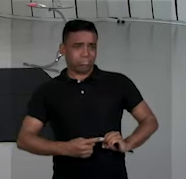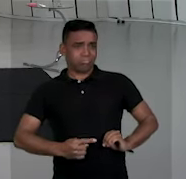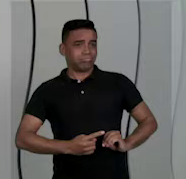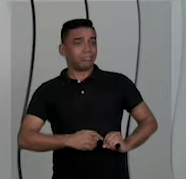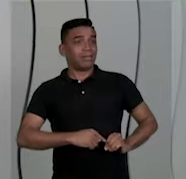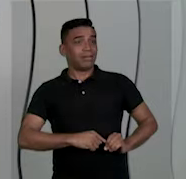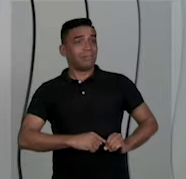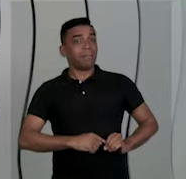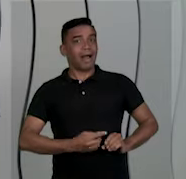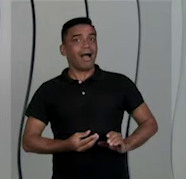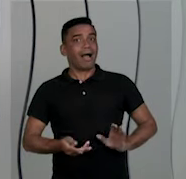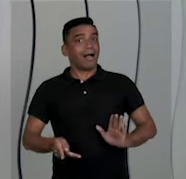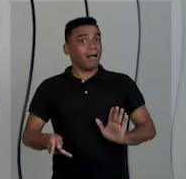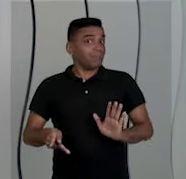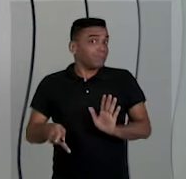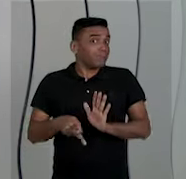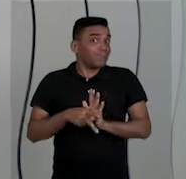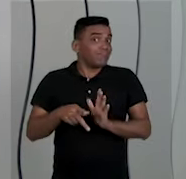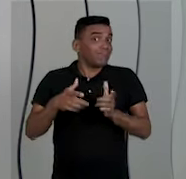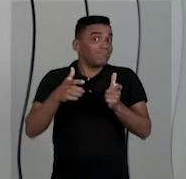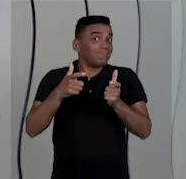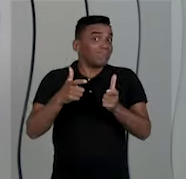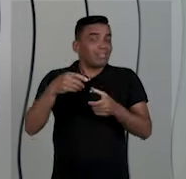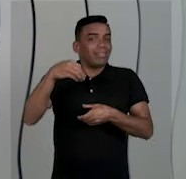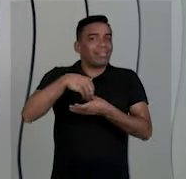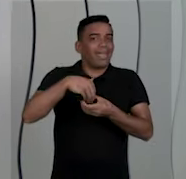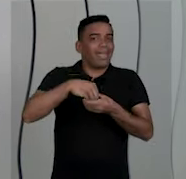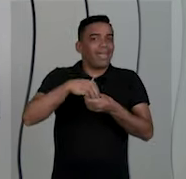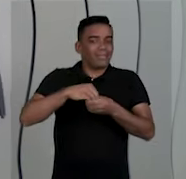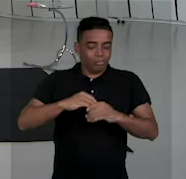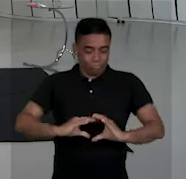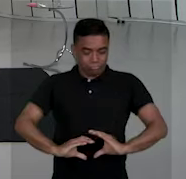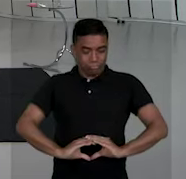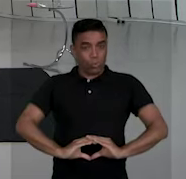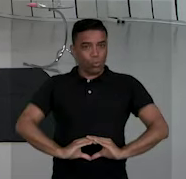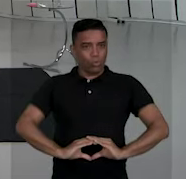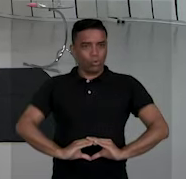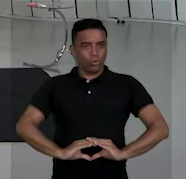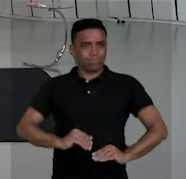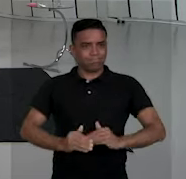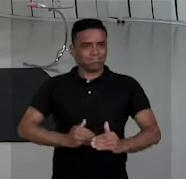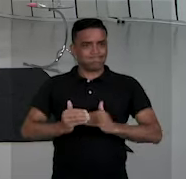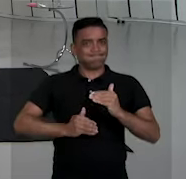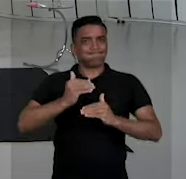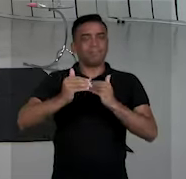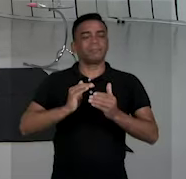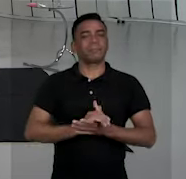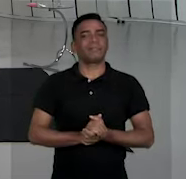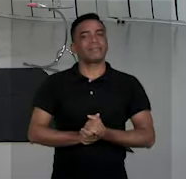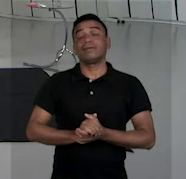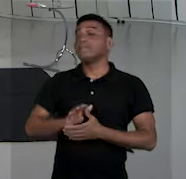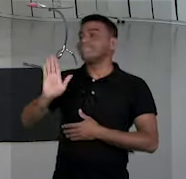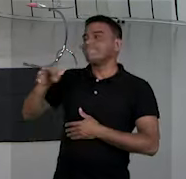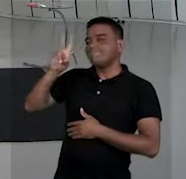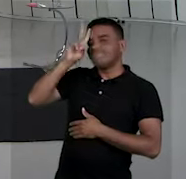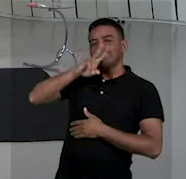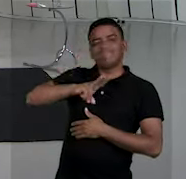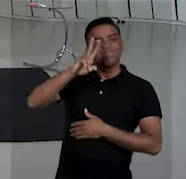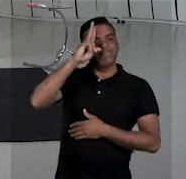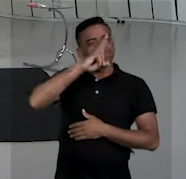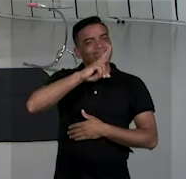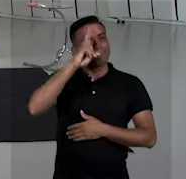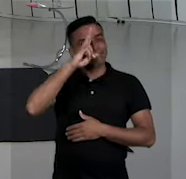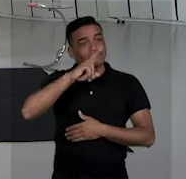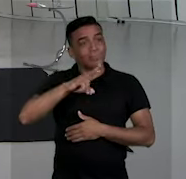poder implantar dentro da cavidade uterina. Lembrando, pessoal, que essa tuba aqui, ó,